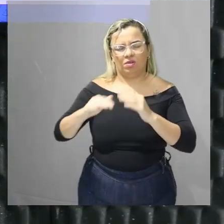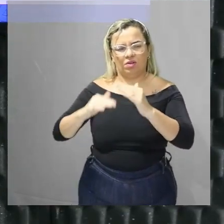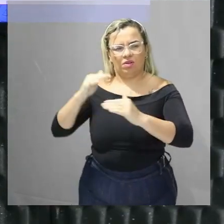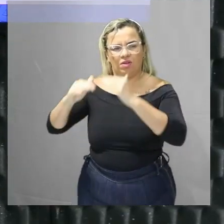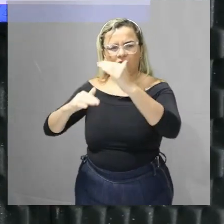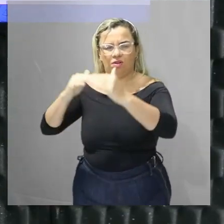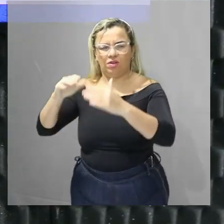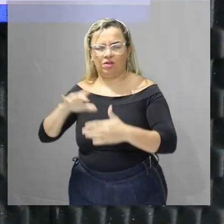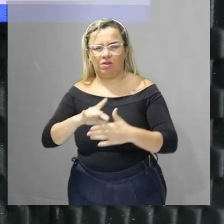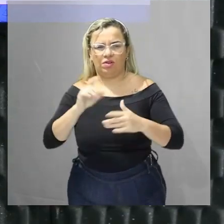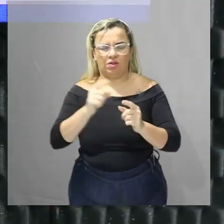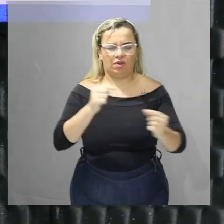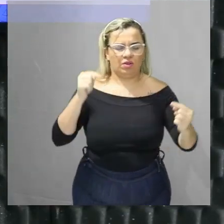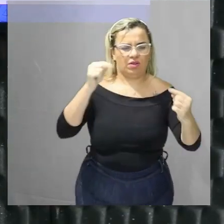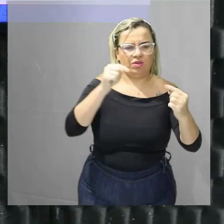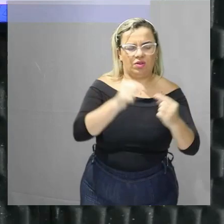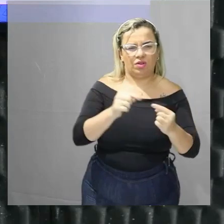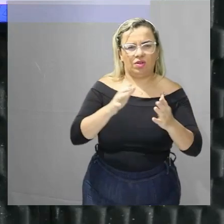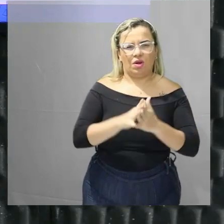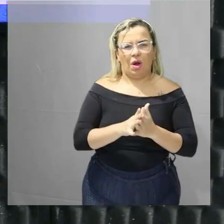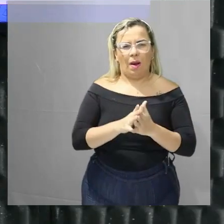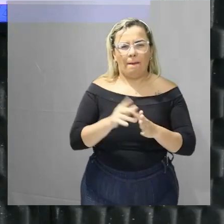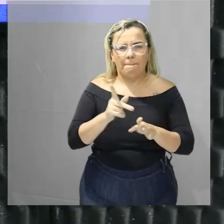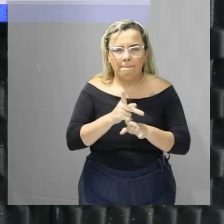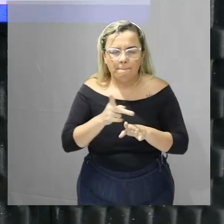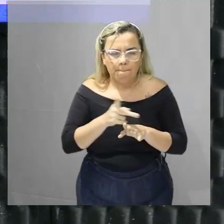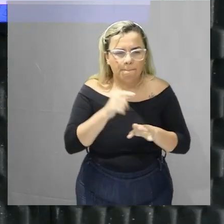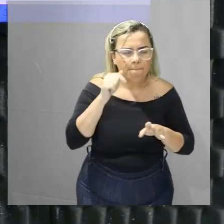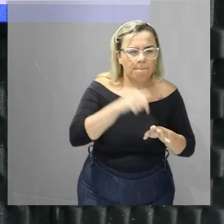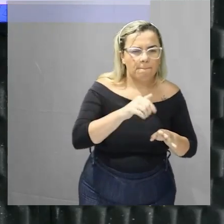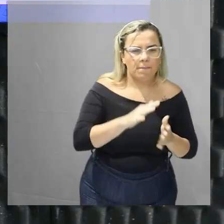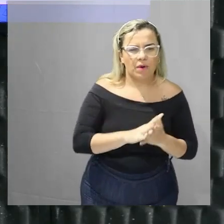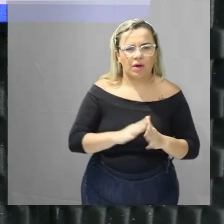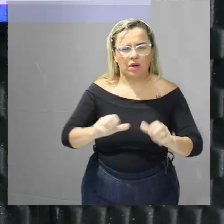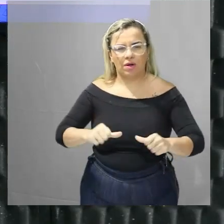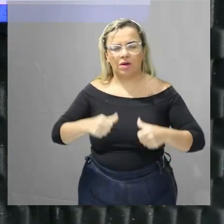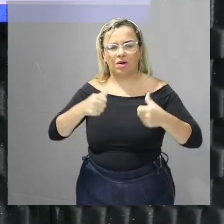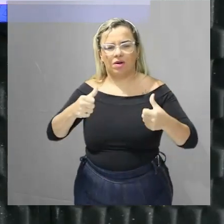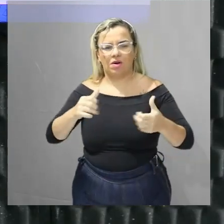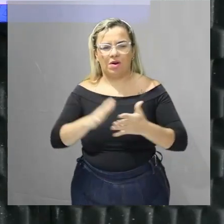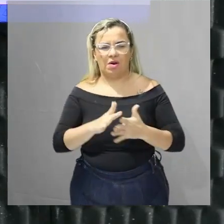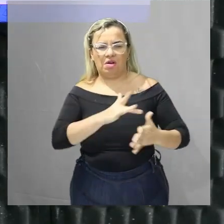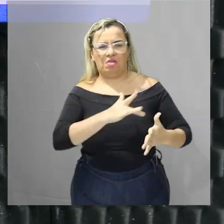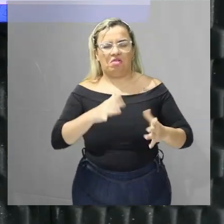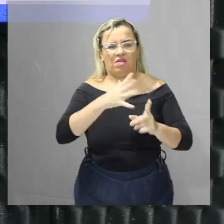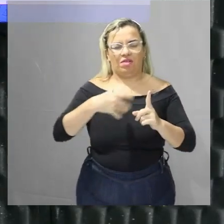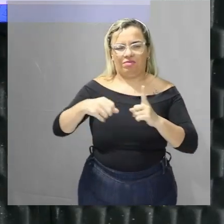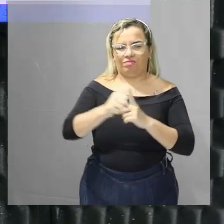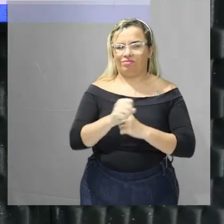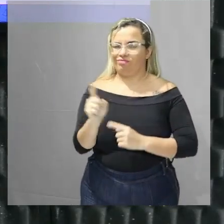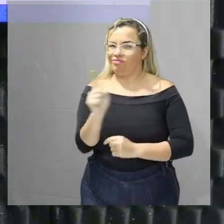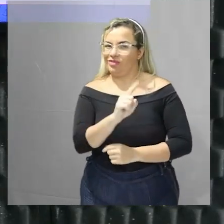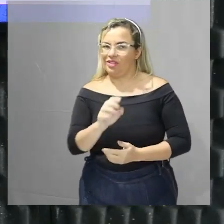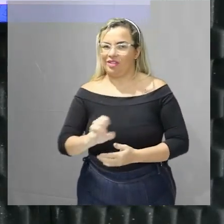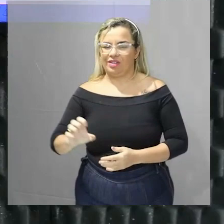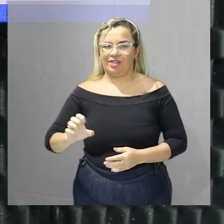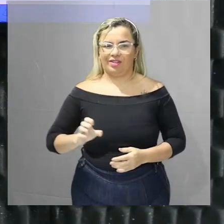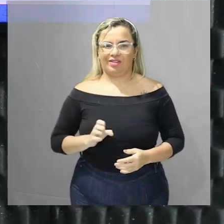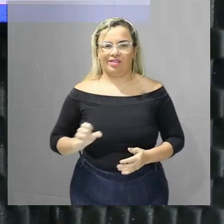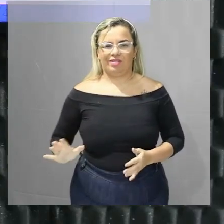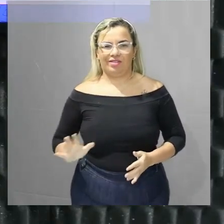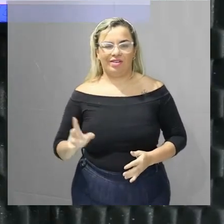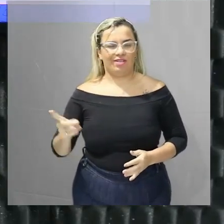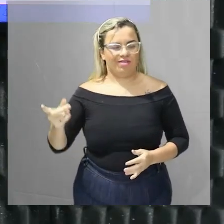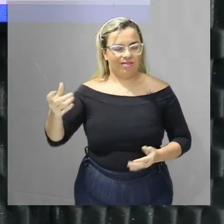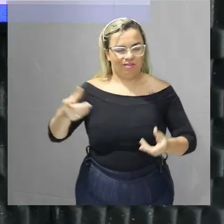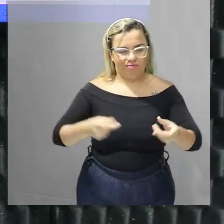falou que o privilégio, o objetivo é buscar o bem-estar social. Ele diz que o objetivo é produzir o quê? Riqueza, né? Ele até fala, azeitar a máquina, dar